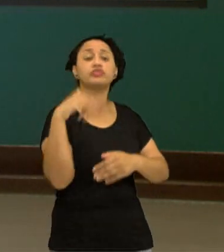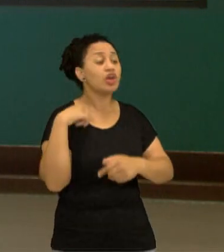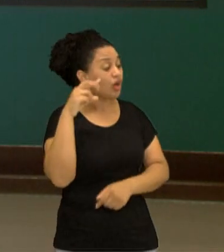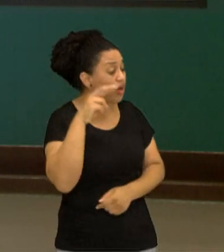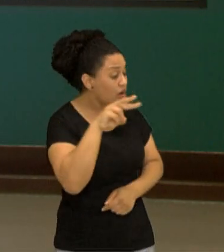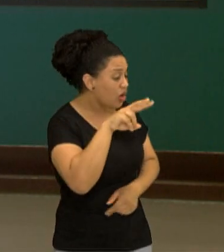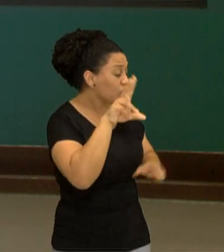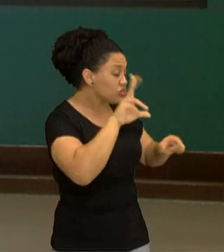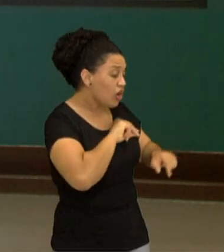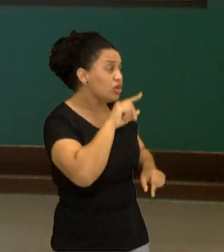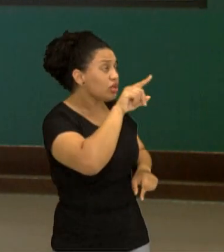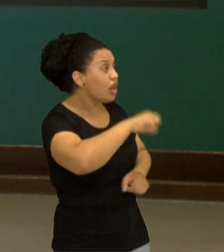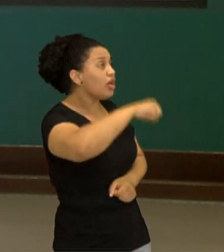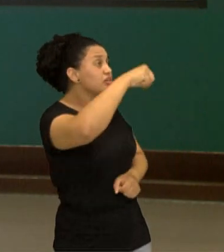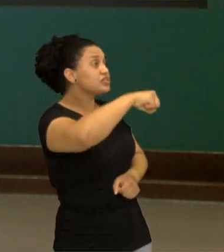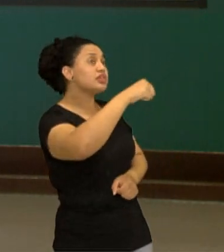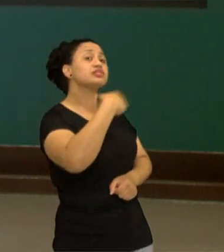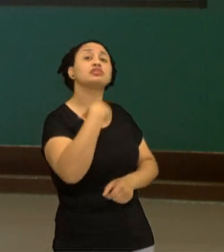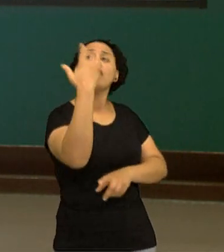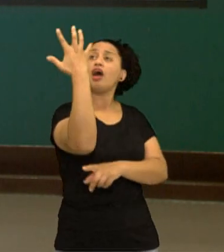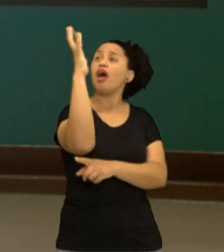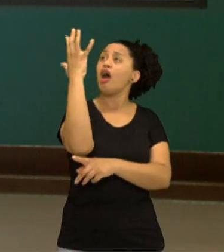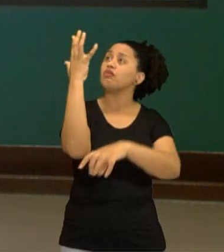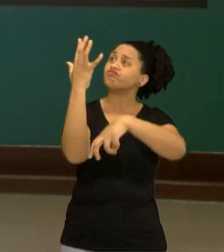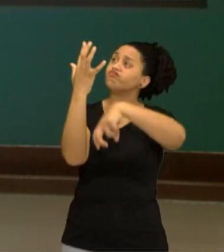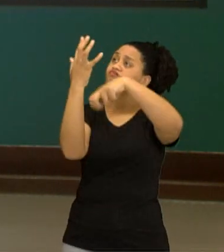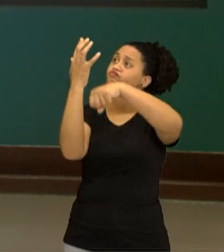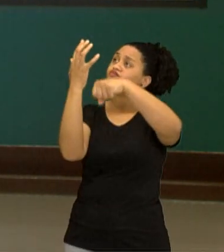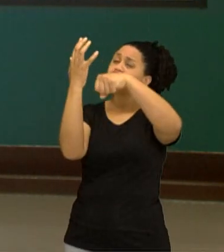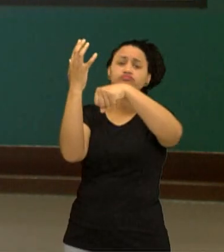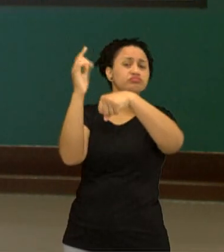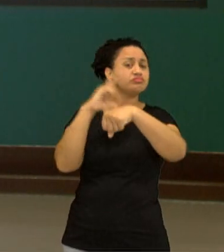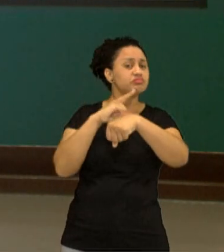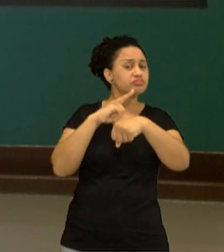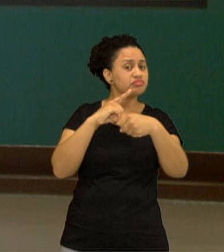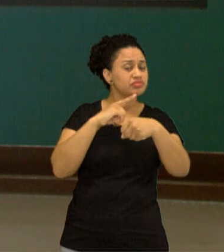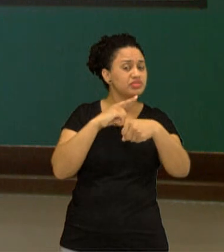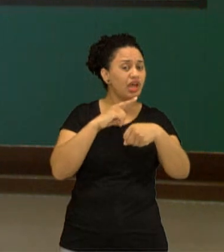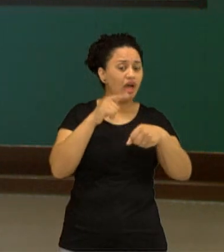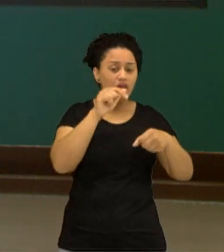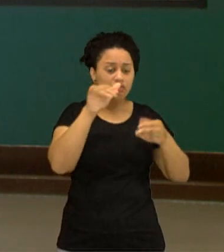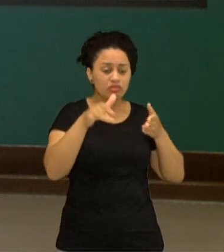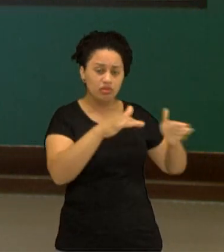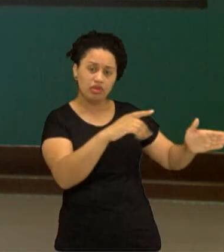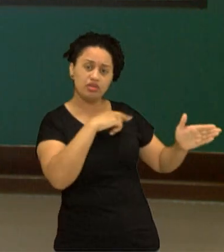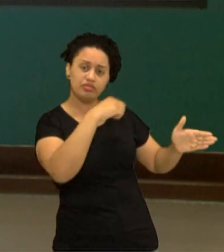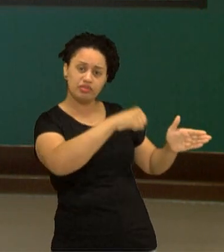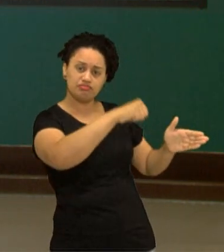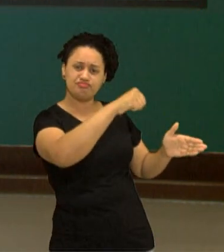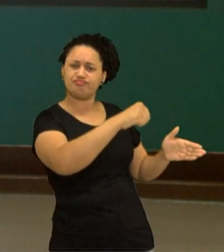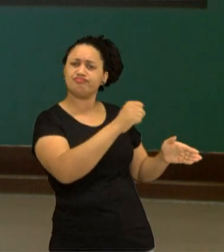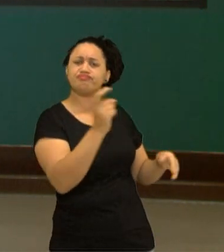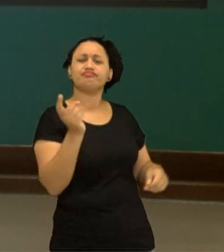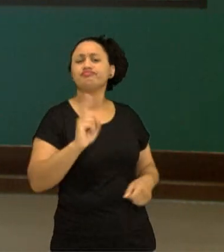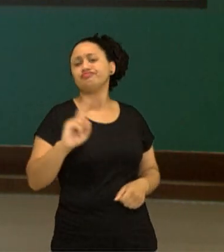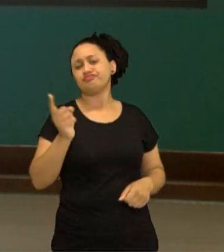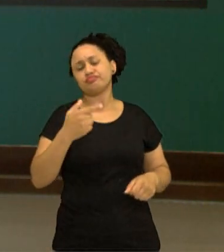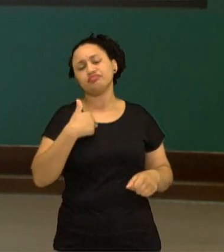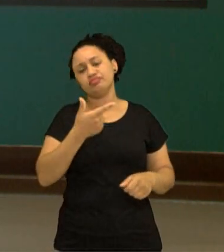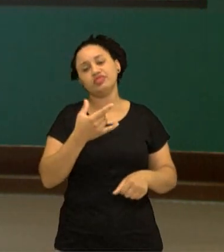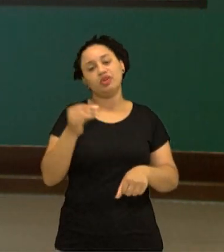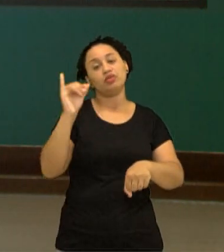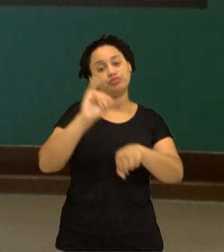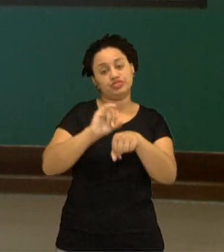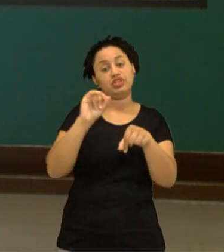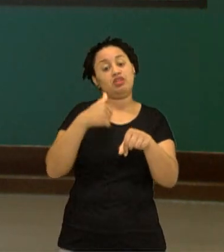um pé de cesta, uma árvore com cestas, cestas nadando num rio? Não, né? São objetos que